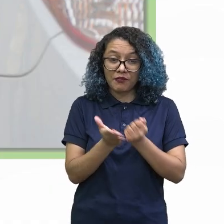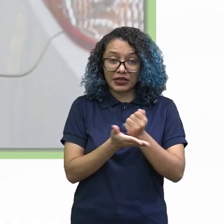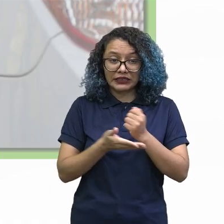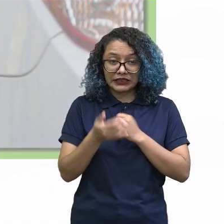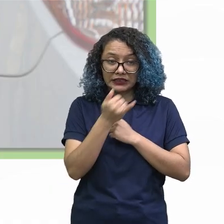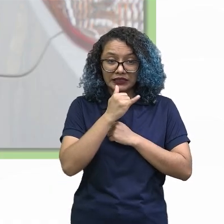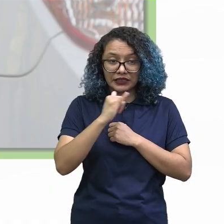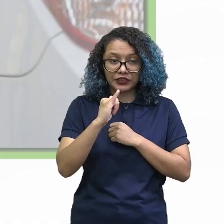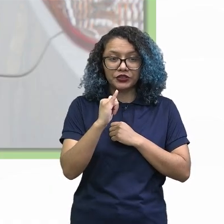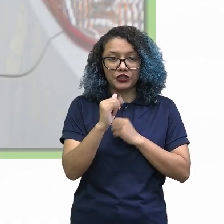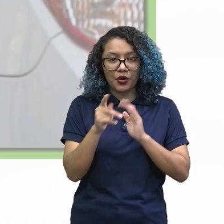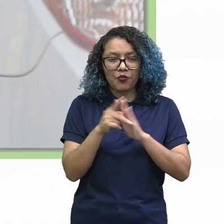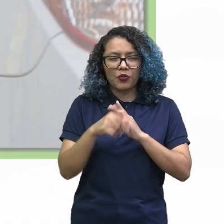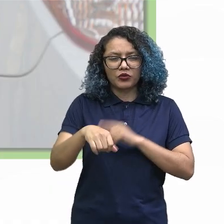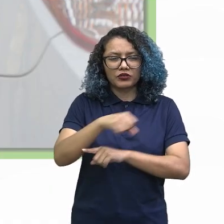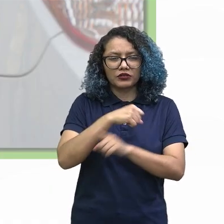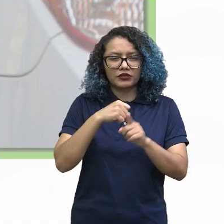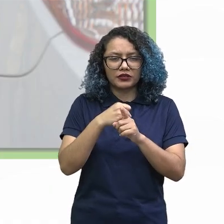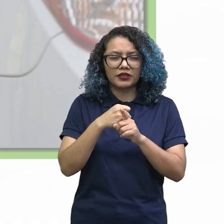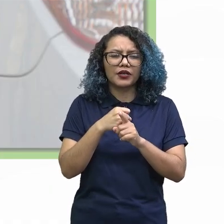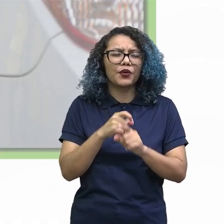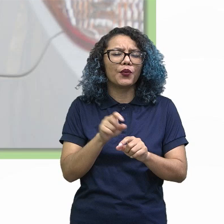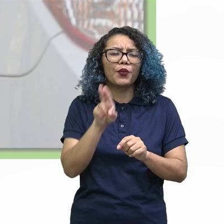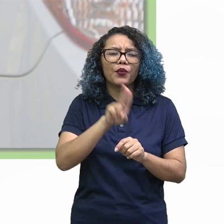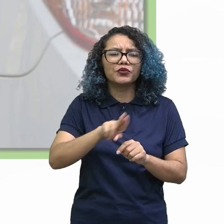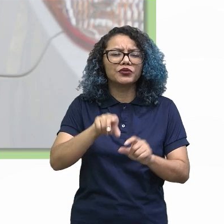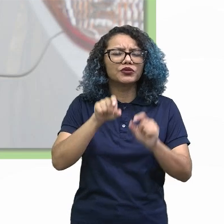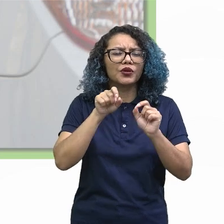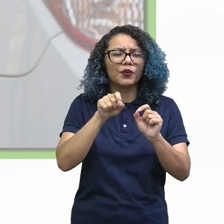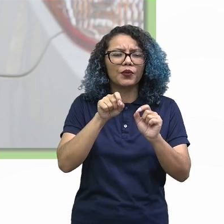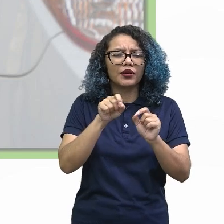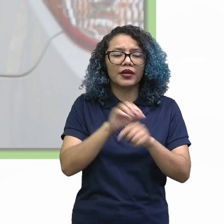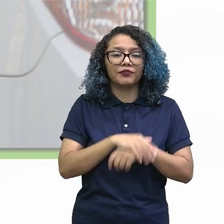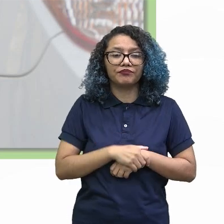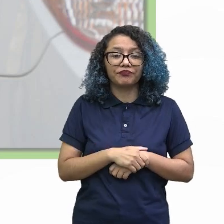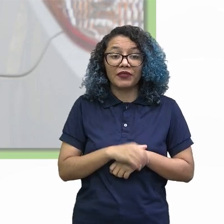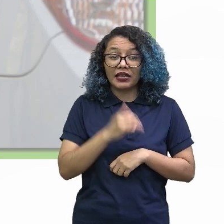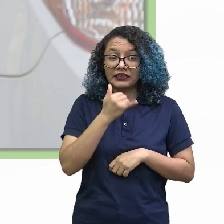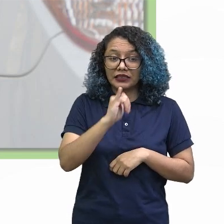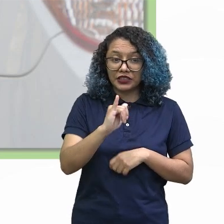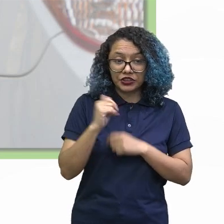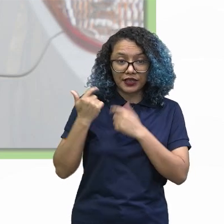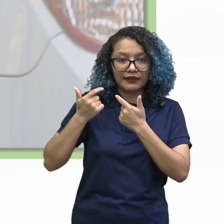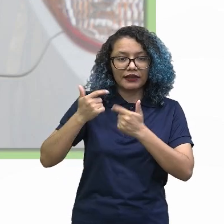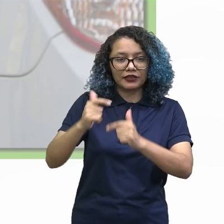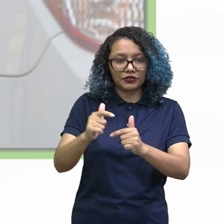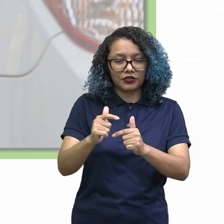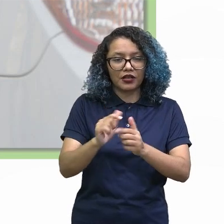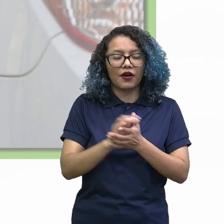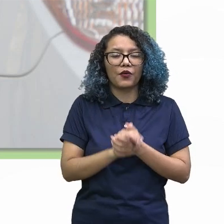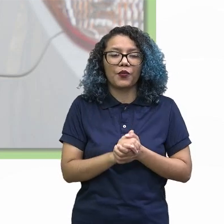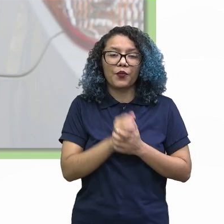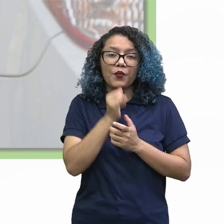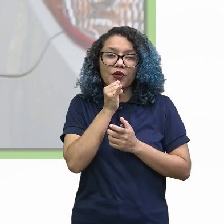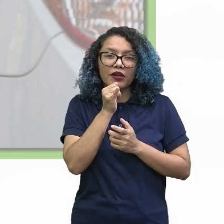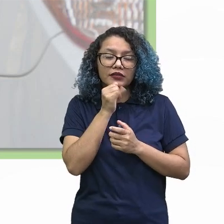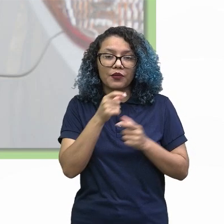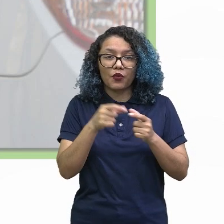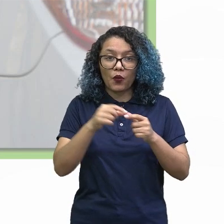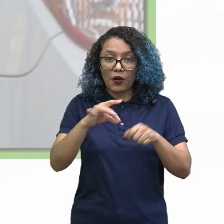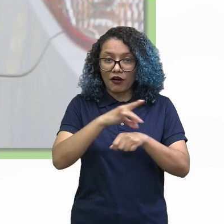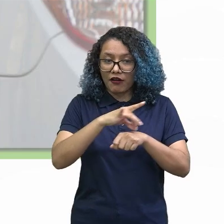é fundamentada no uso das chamadas energias convencionais, que vem ali proveniente